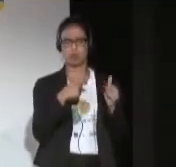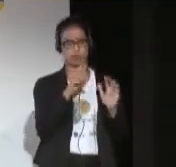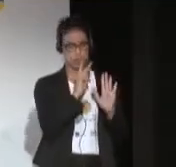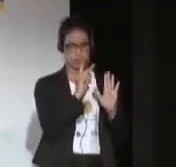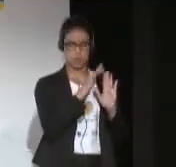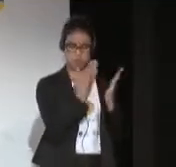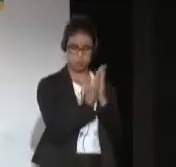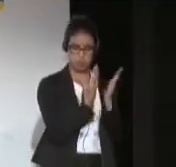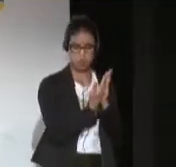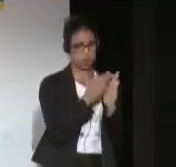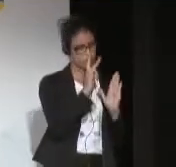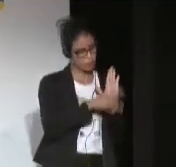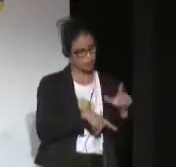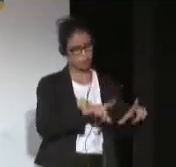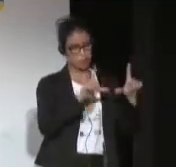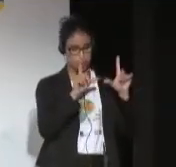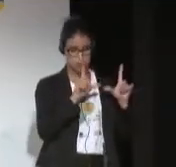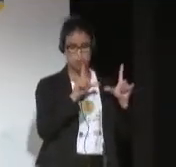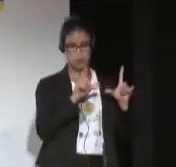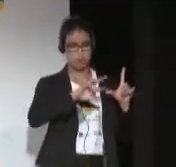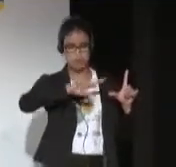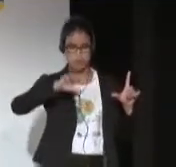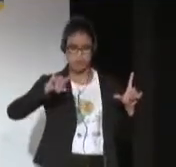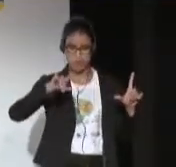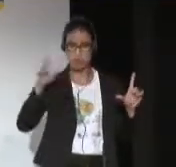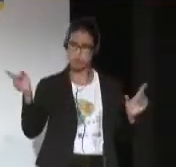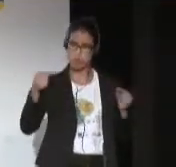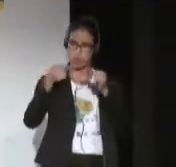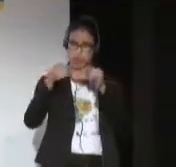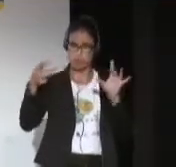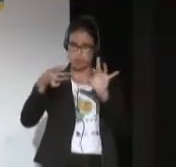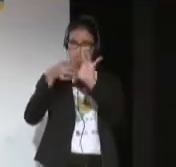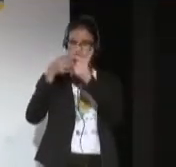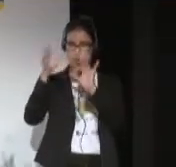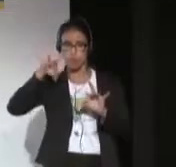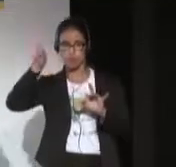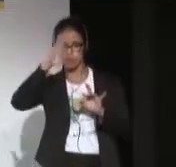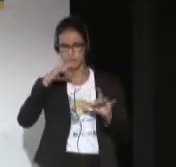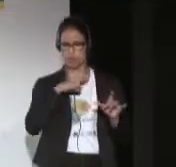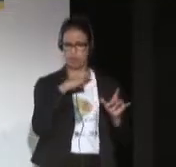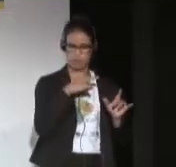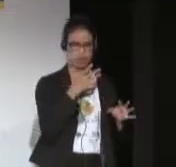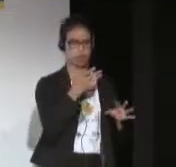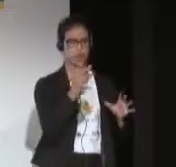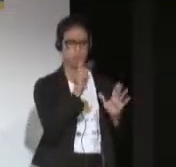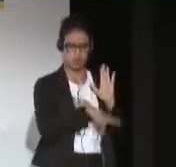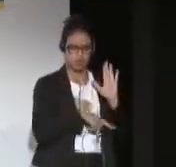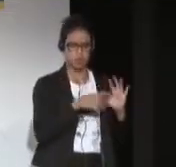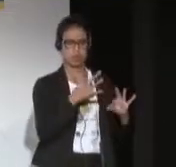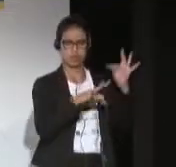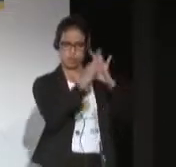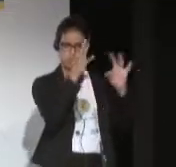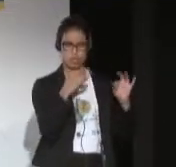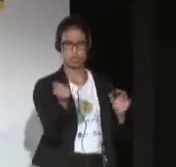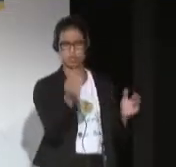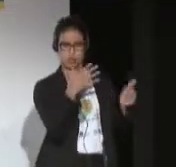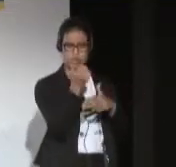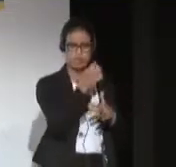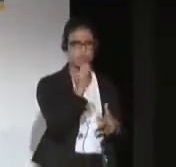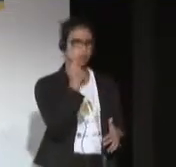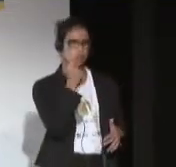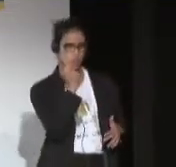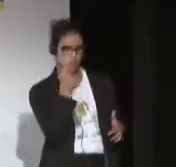no Singapura, que são conectadas às universidades. Temos programas de mentoria, programas de tecnologia, inovação, ciências,